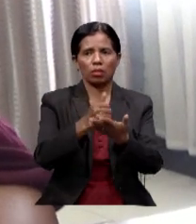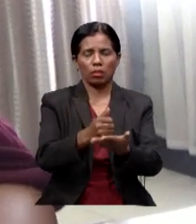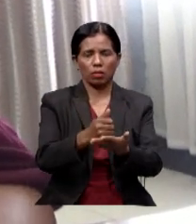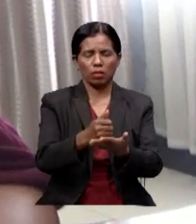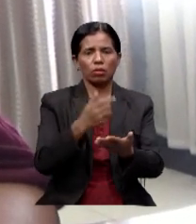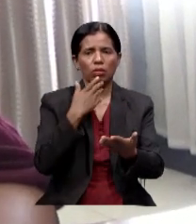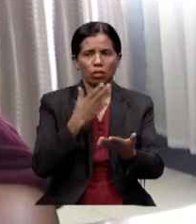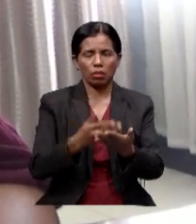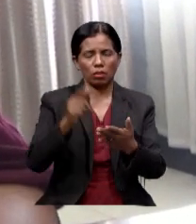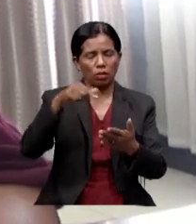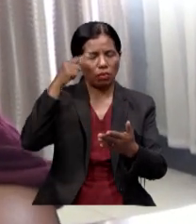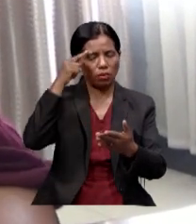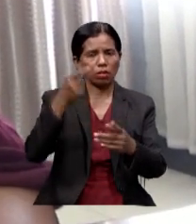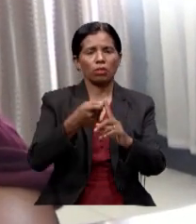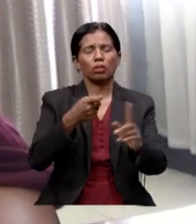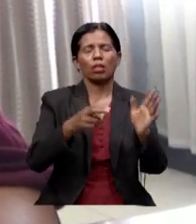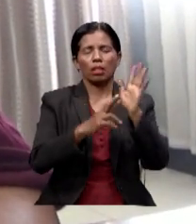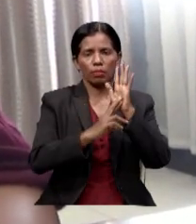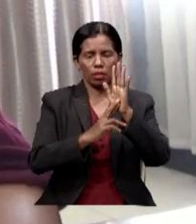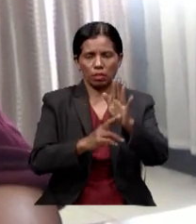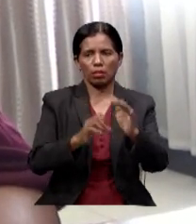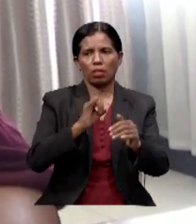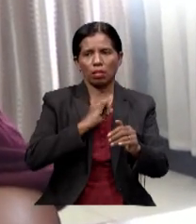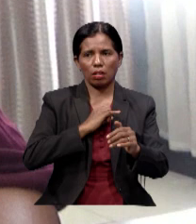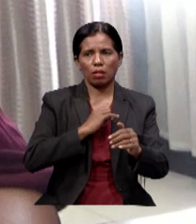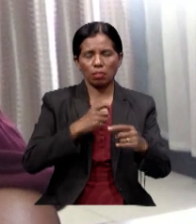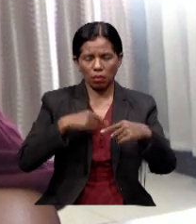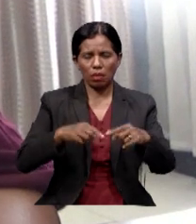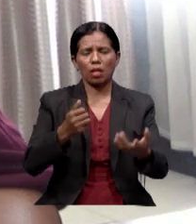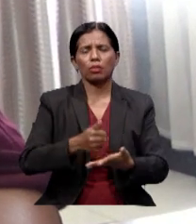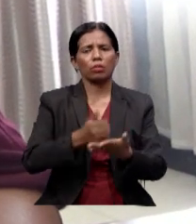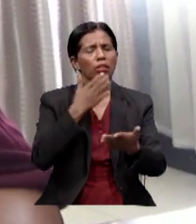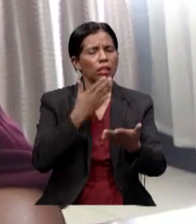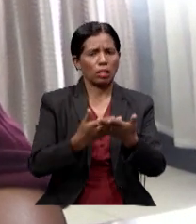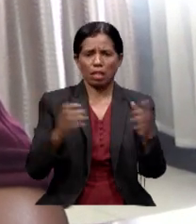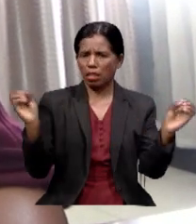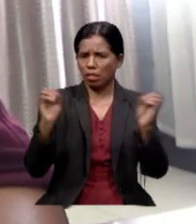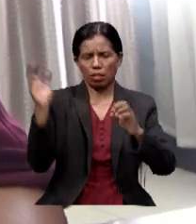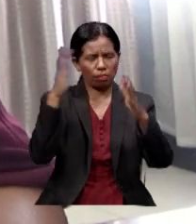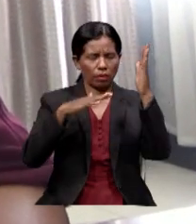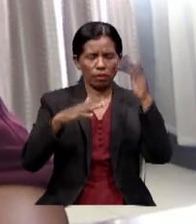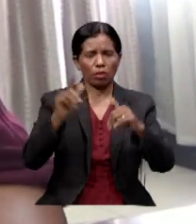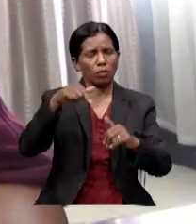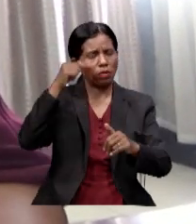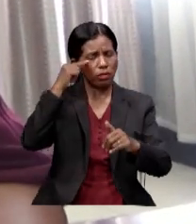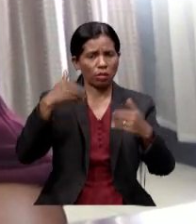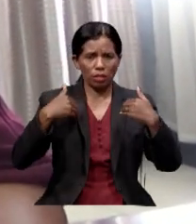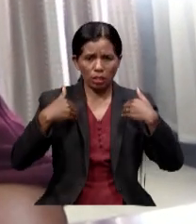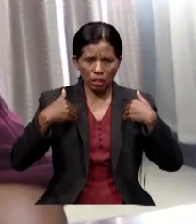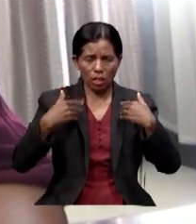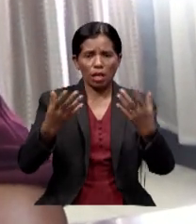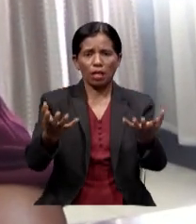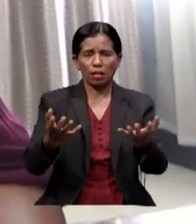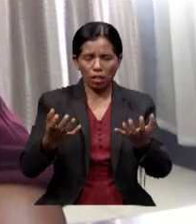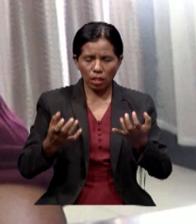O governo resolve dia. O governo lhe os representantes atanhao. A me resolve dia aquela. Lá ia problemas. Ok. Governo e comitimento